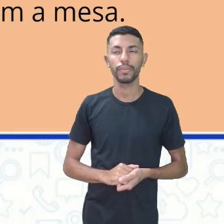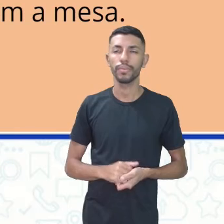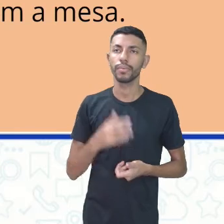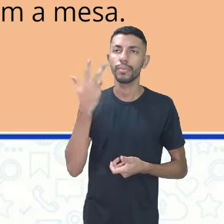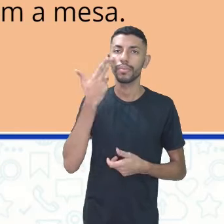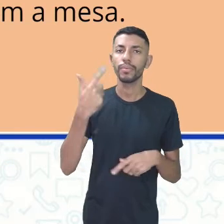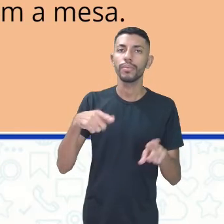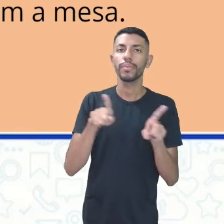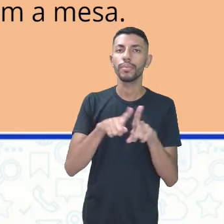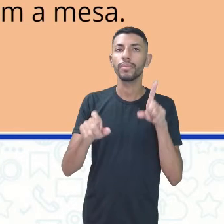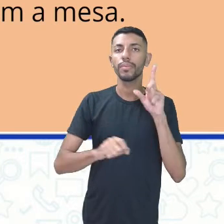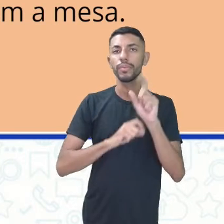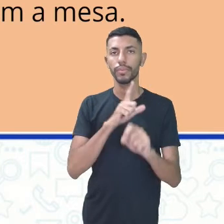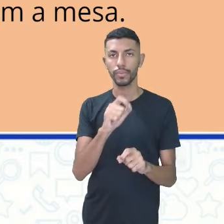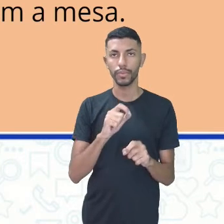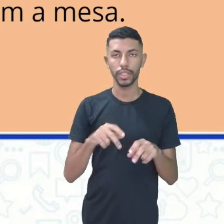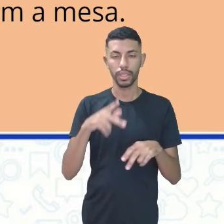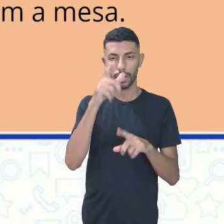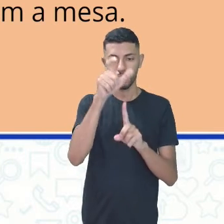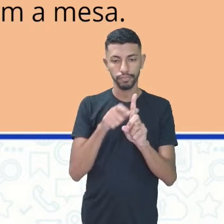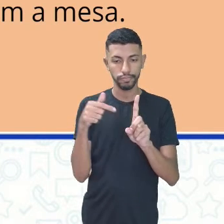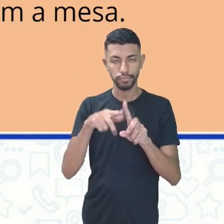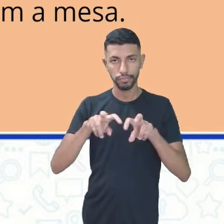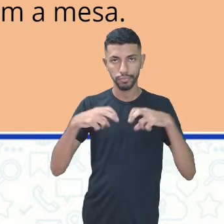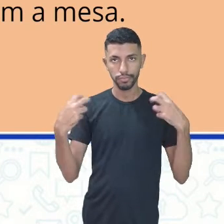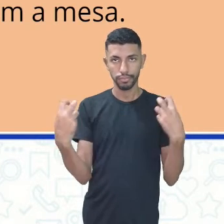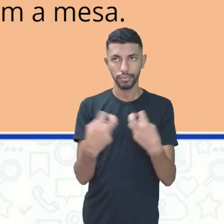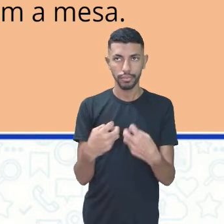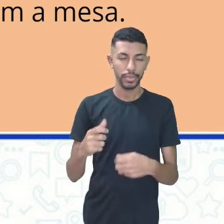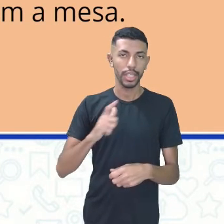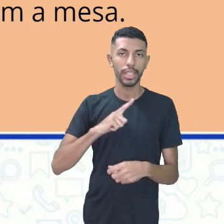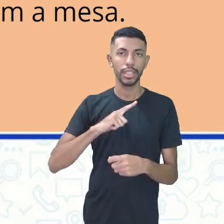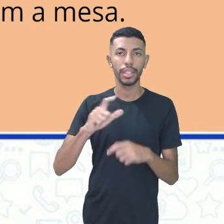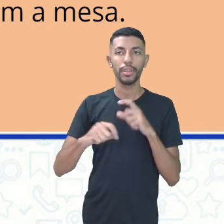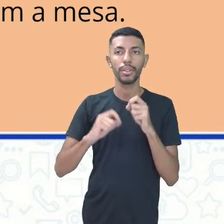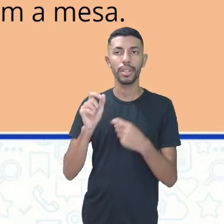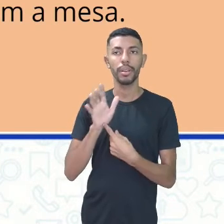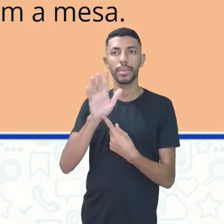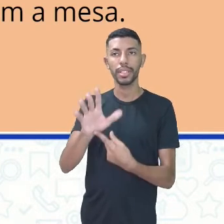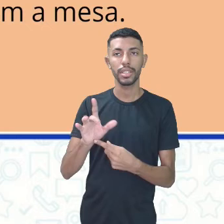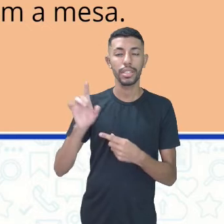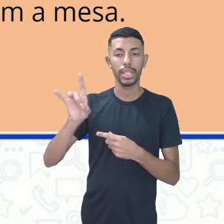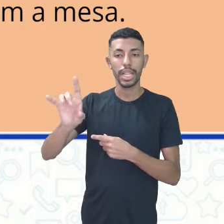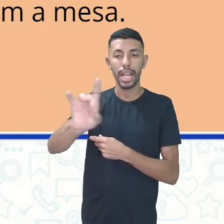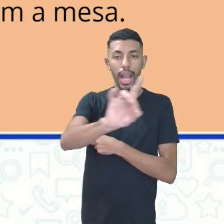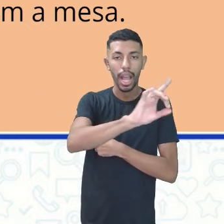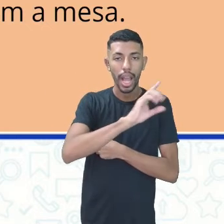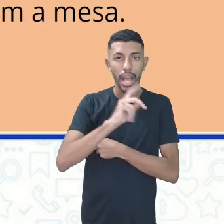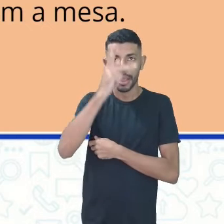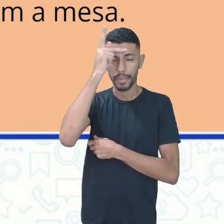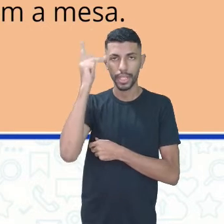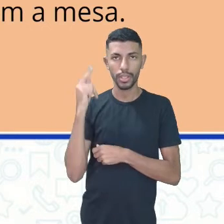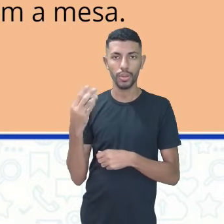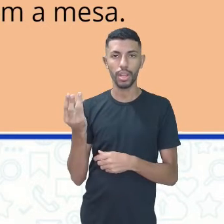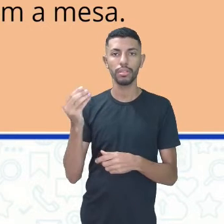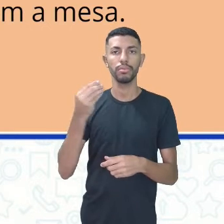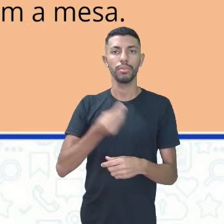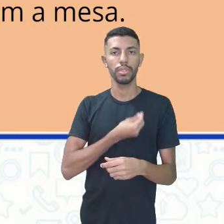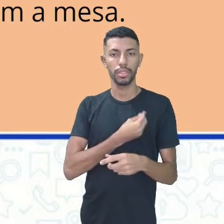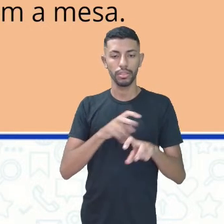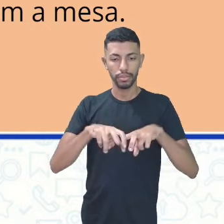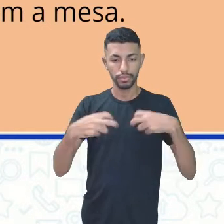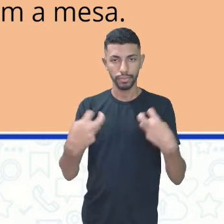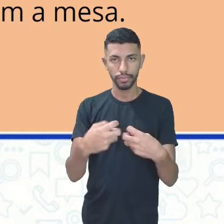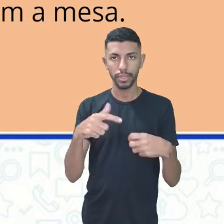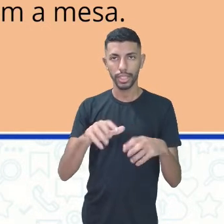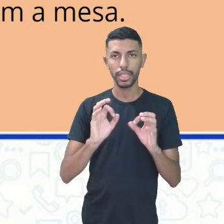É comum também que o moderador da mesa redonda faça uma breve apresentação das pessoas que compõem a mesa, né? Como a gente sabe, a gente vai